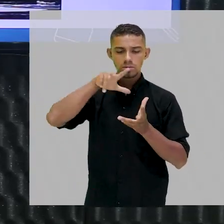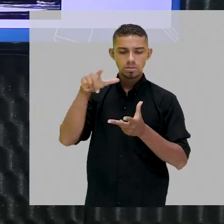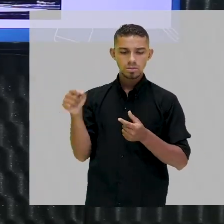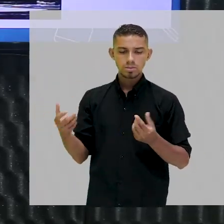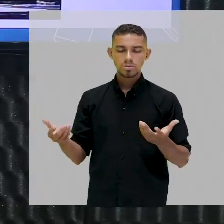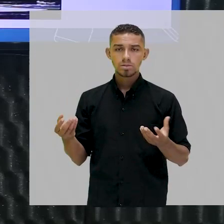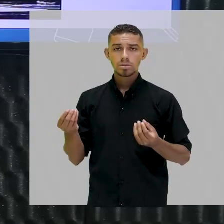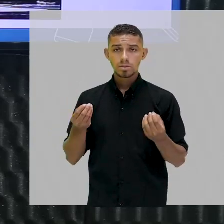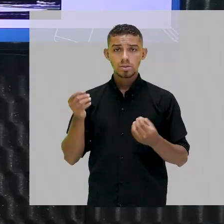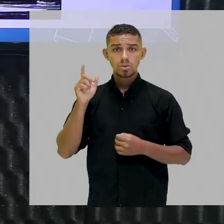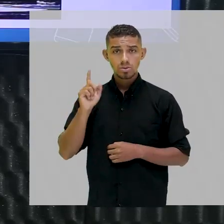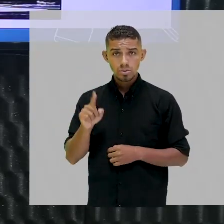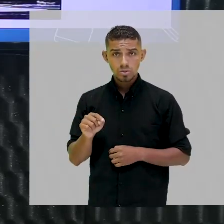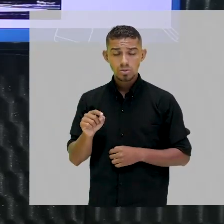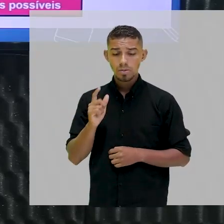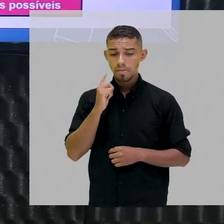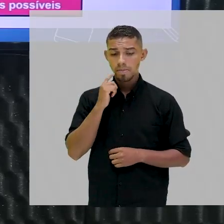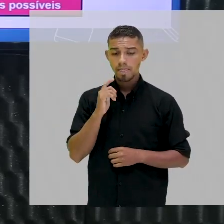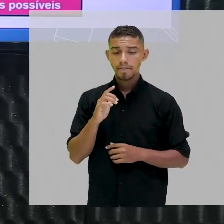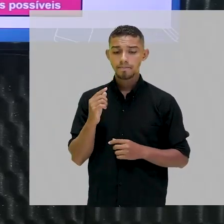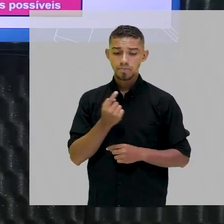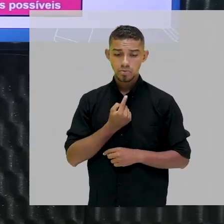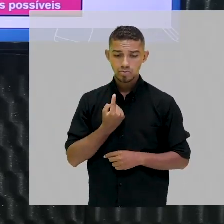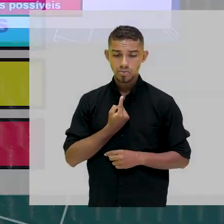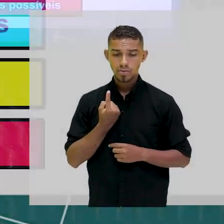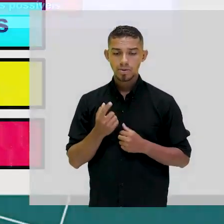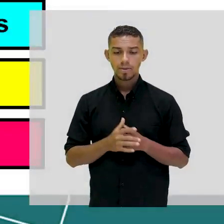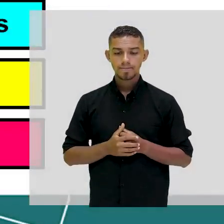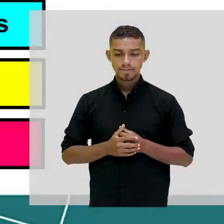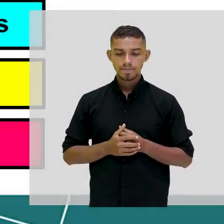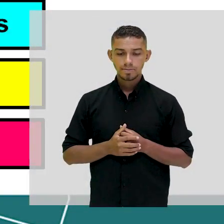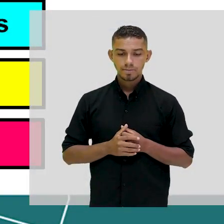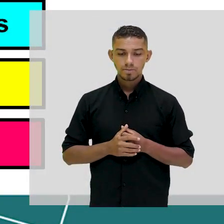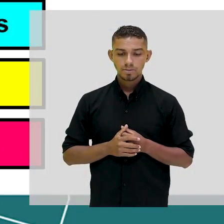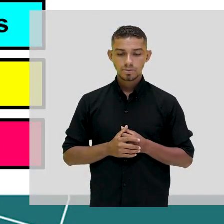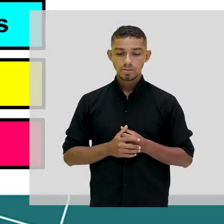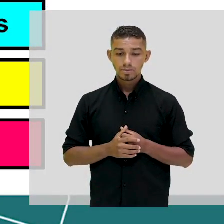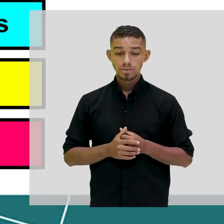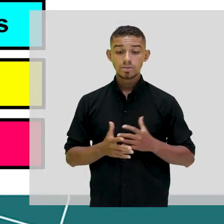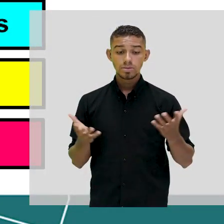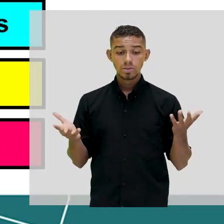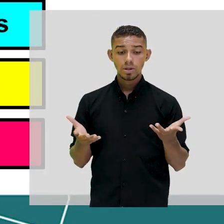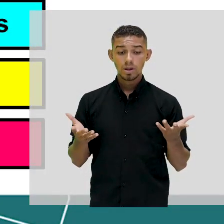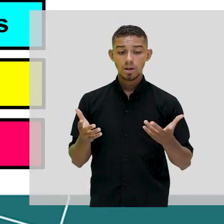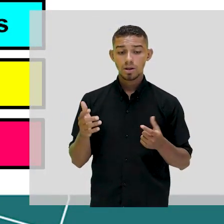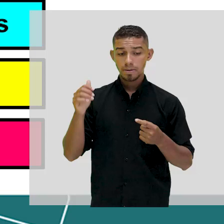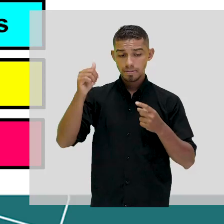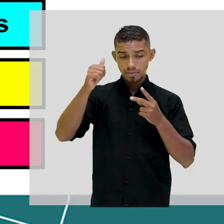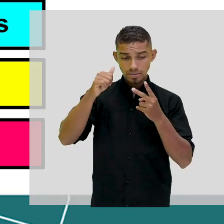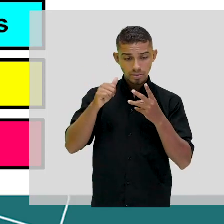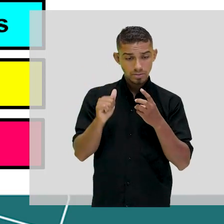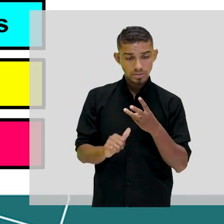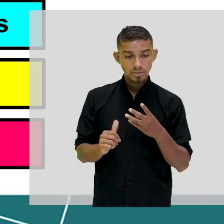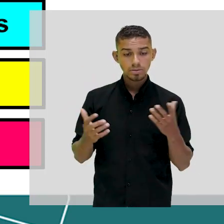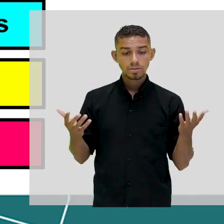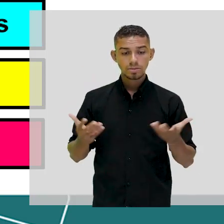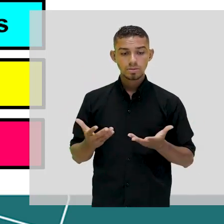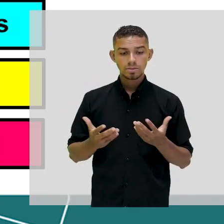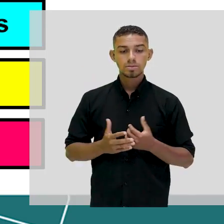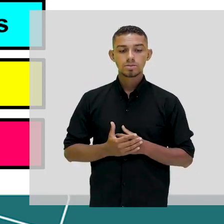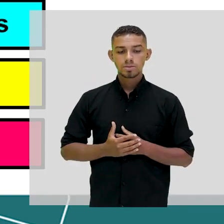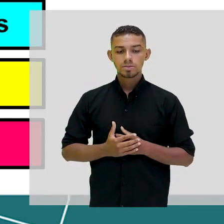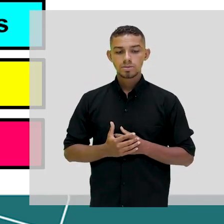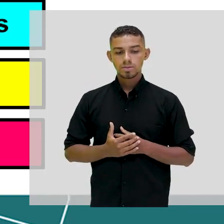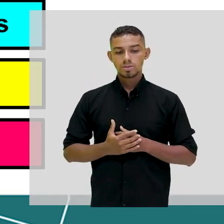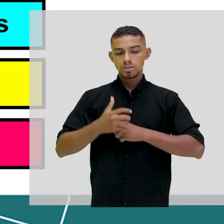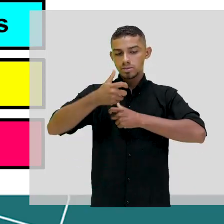Será apenas individual. Critérios de avaliação. Para vocês visualizarem, ó, quando eu falei para vocês ainda há pouco